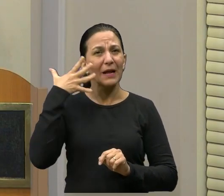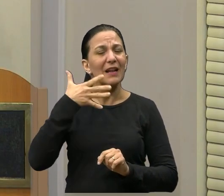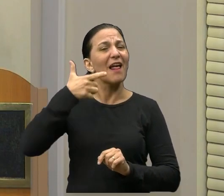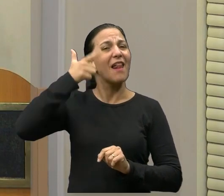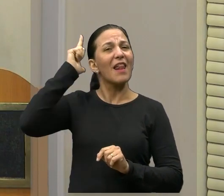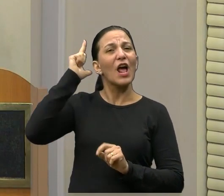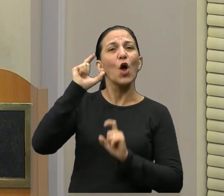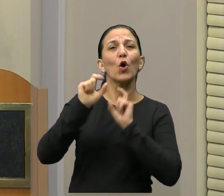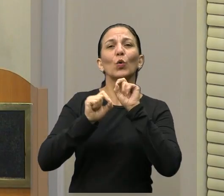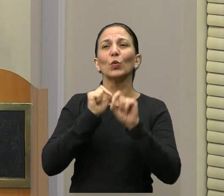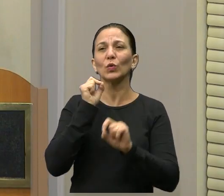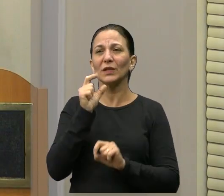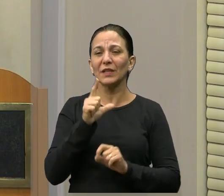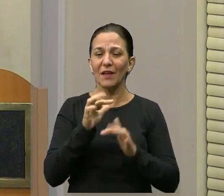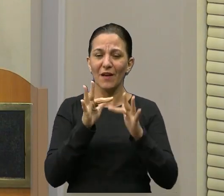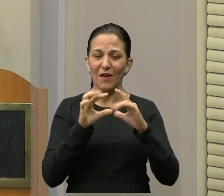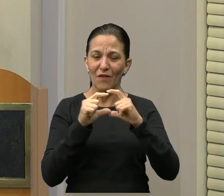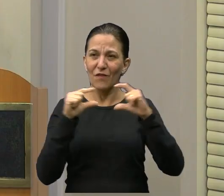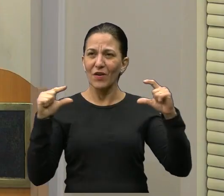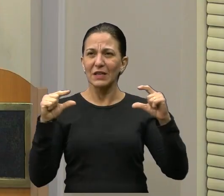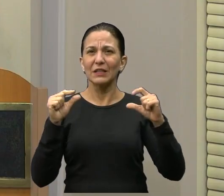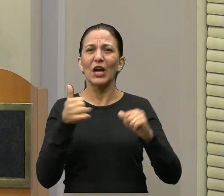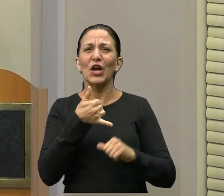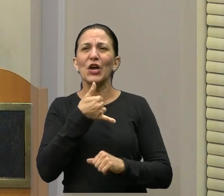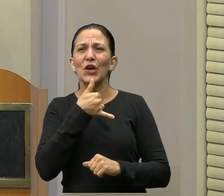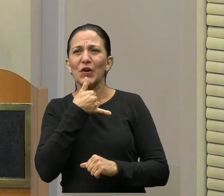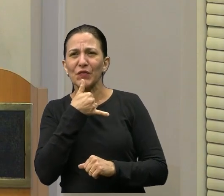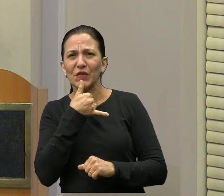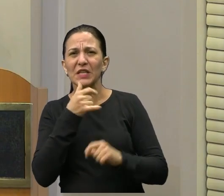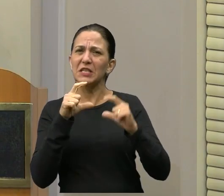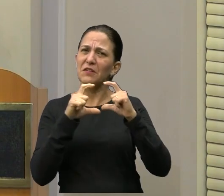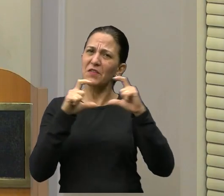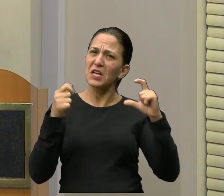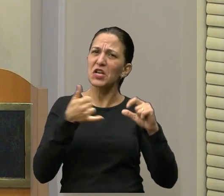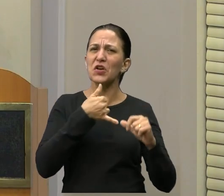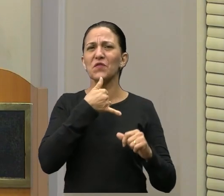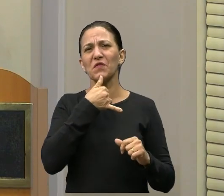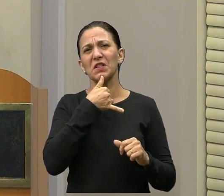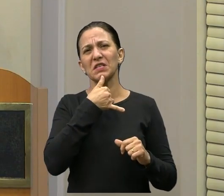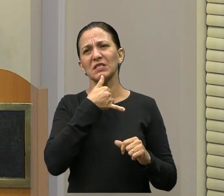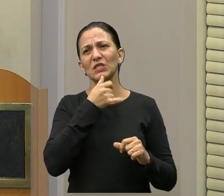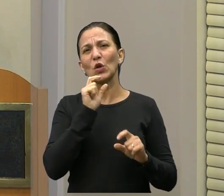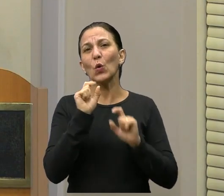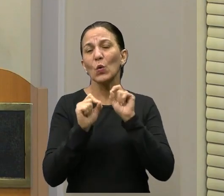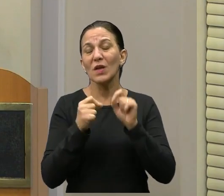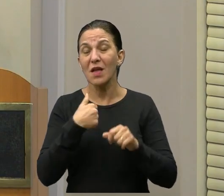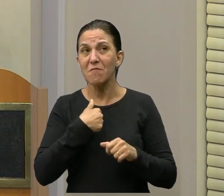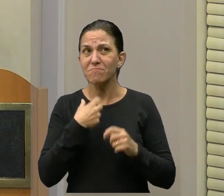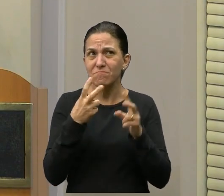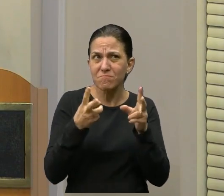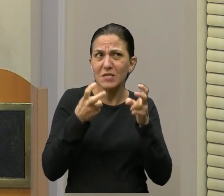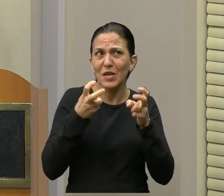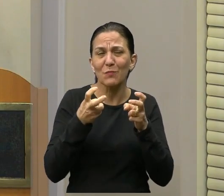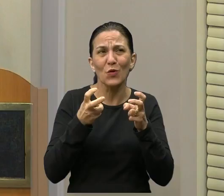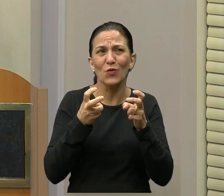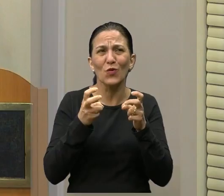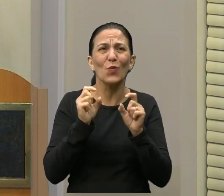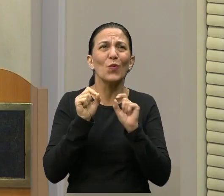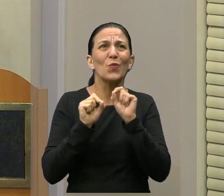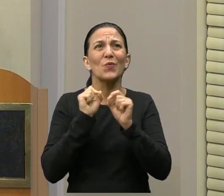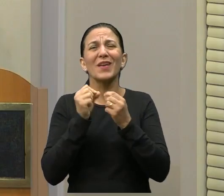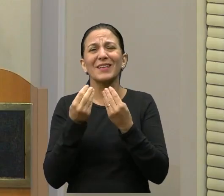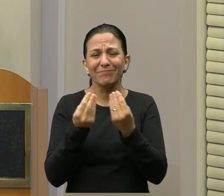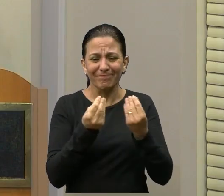Lelo, e aí solta aquela frase. Infeliz, sim, tenho que dizer, mas uma frase que, ao meu ver, não tem nada